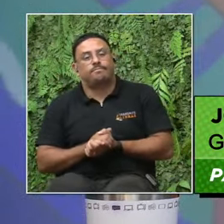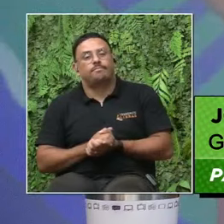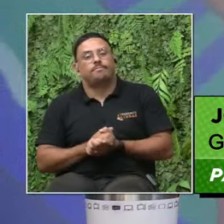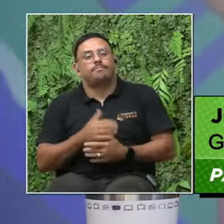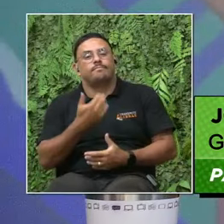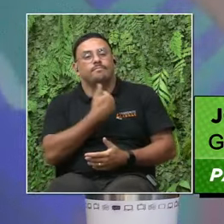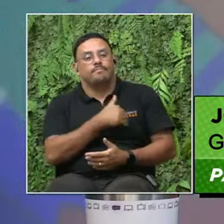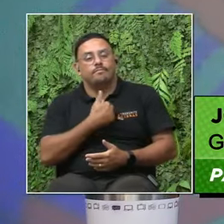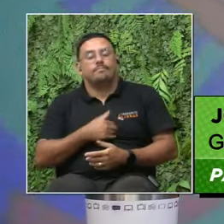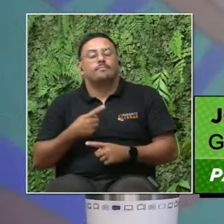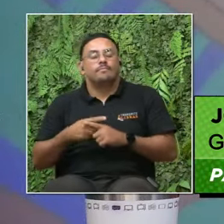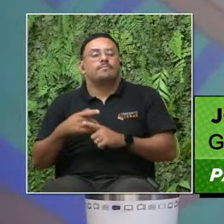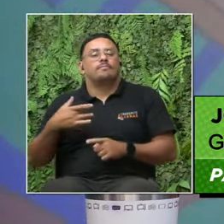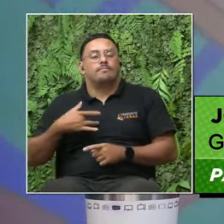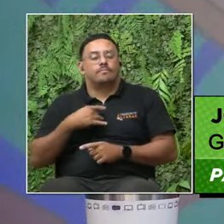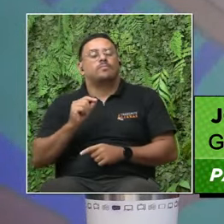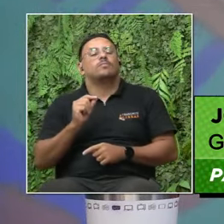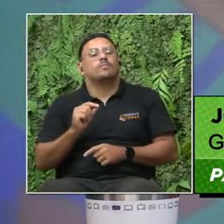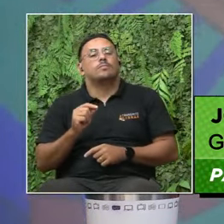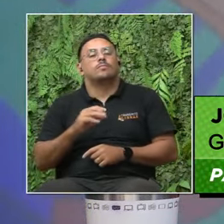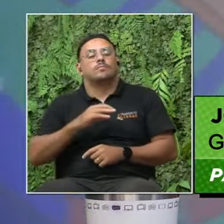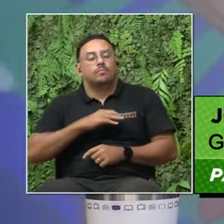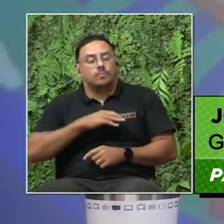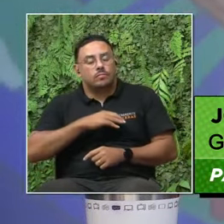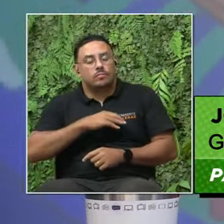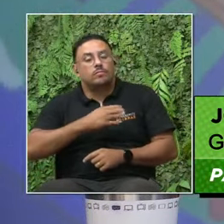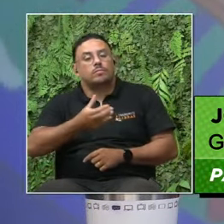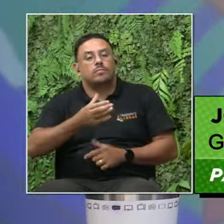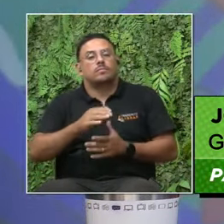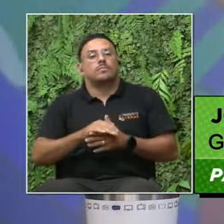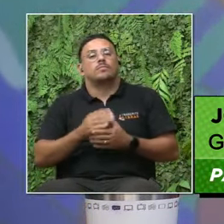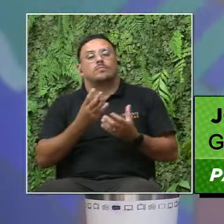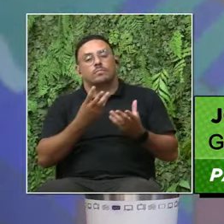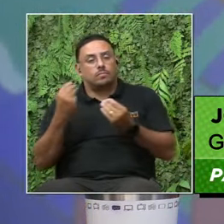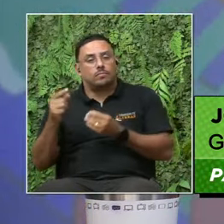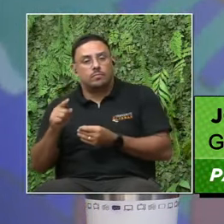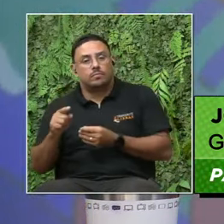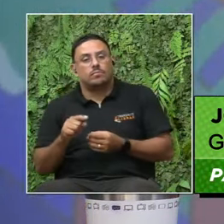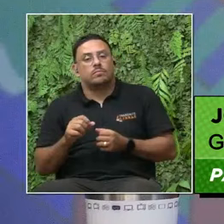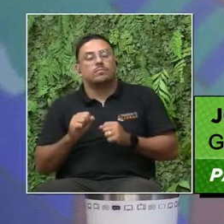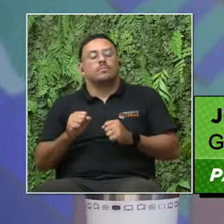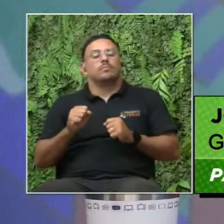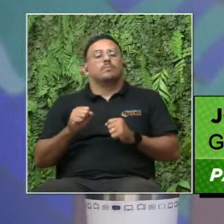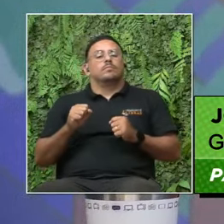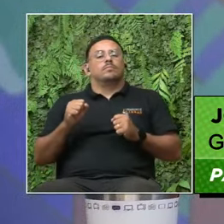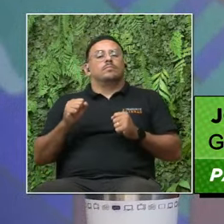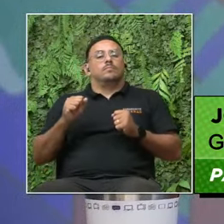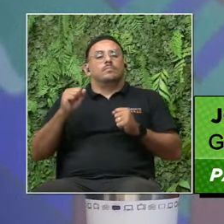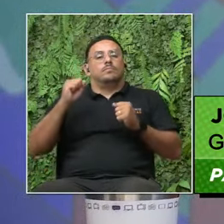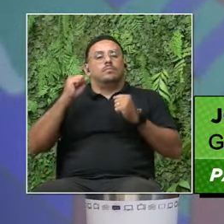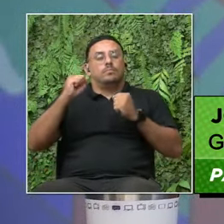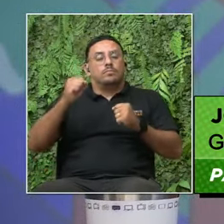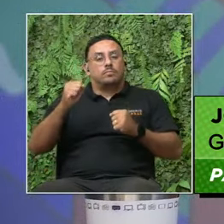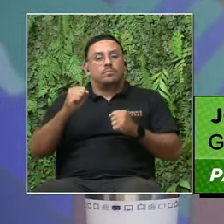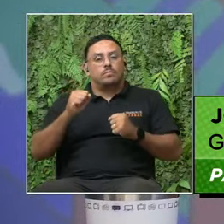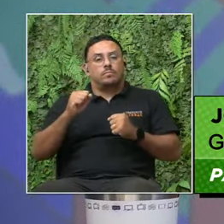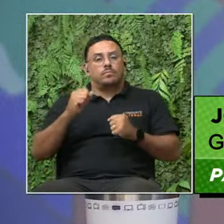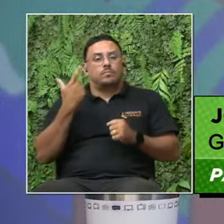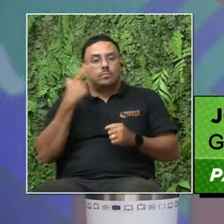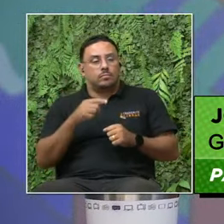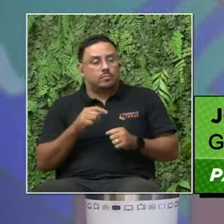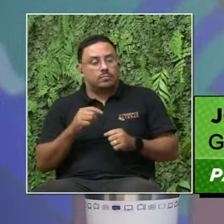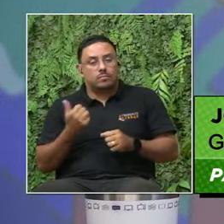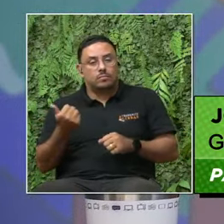Atlético e Cruzeiro fazem é um jogo de de coragem muitas vezes é um jogo onde a raça onde a garra vai superar a